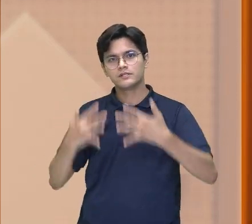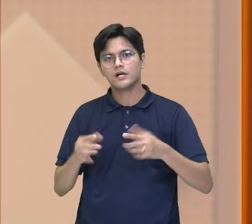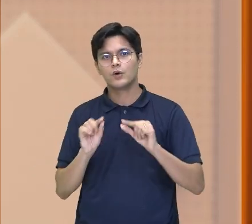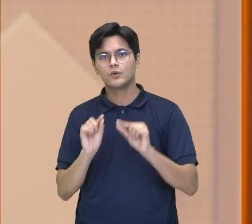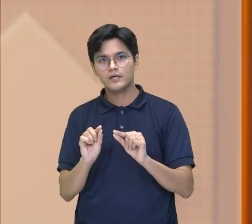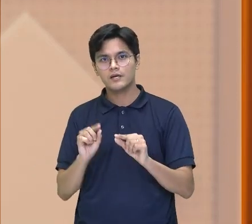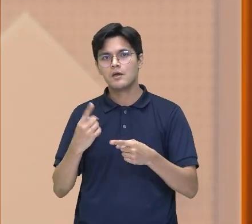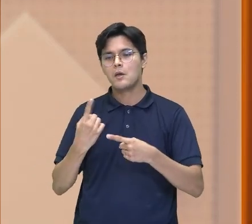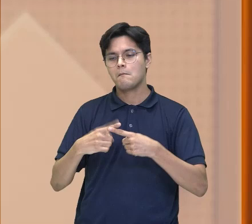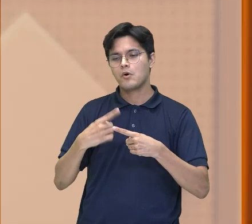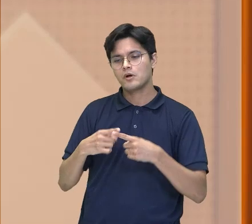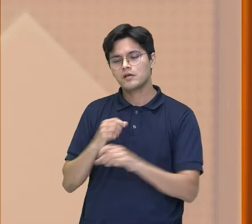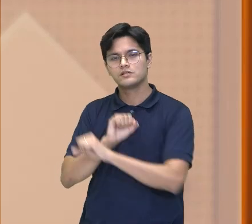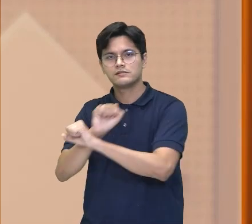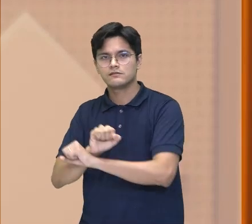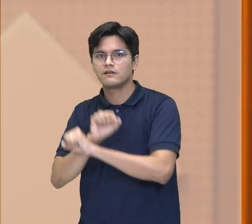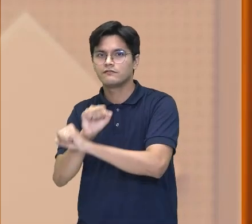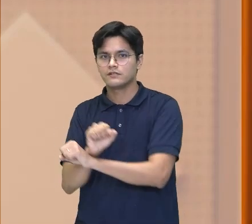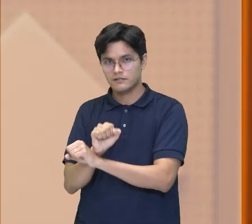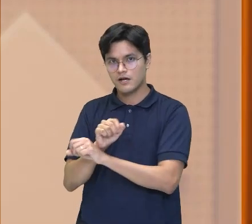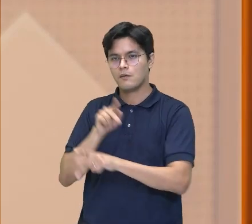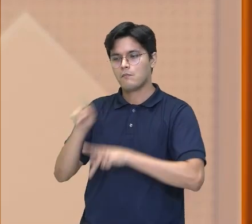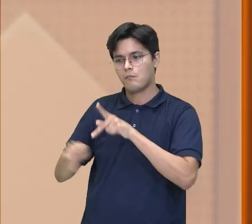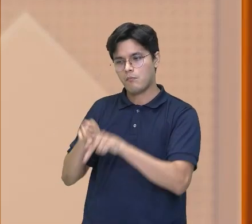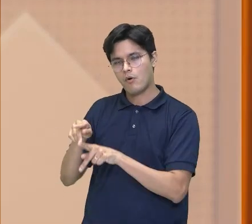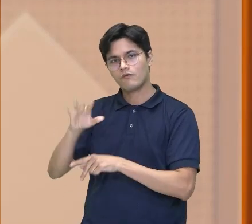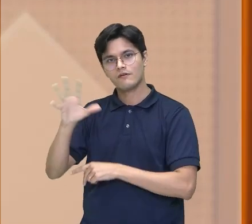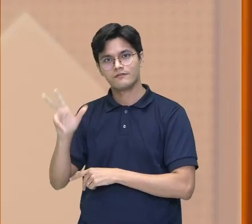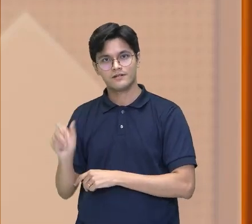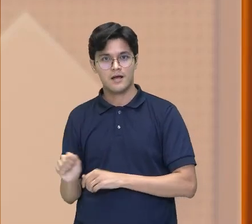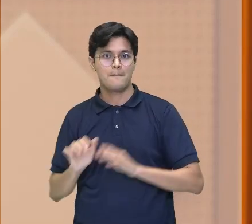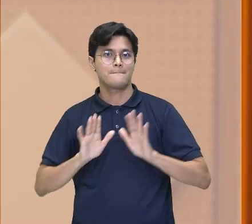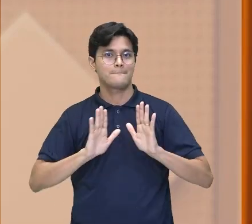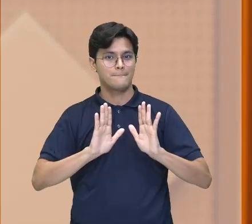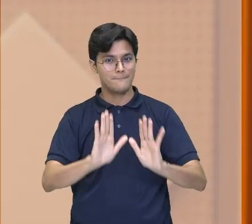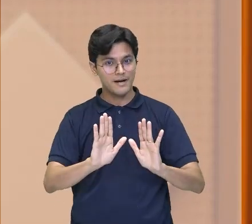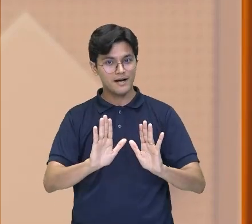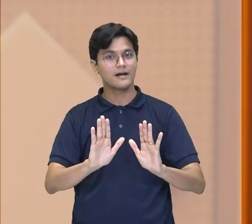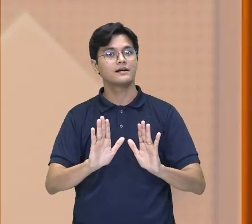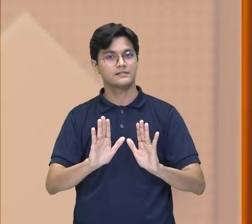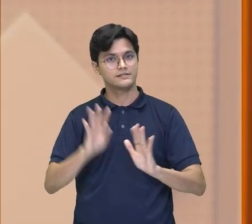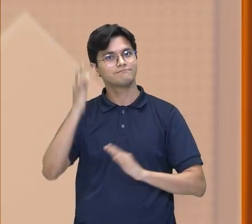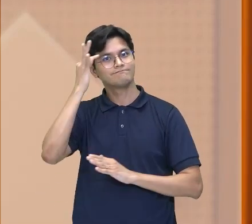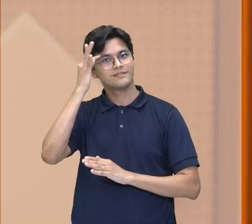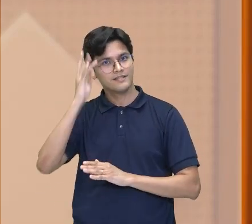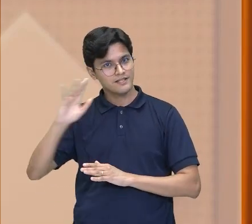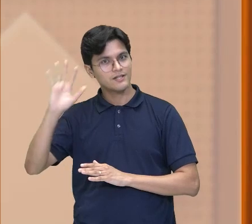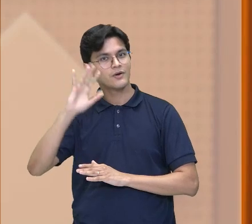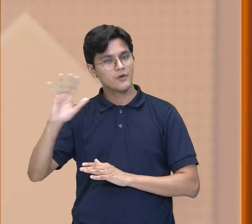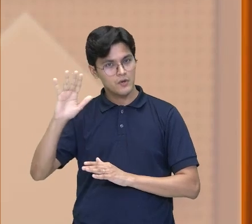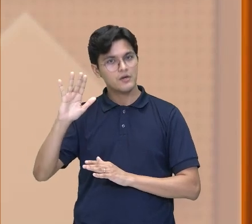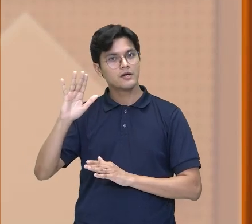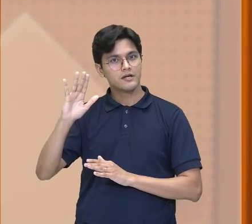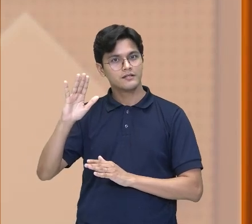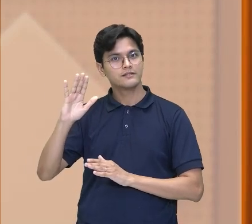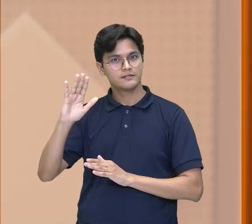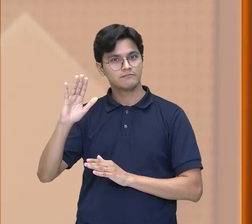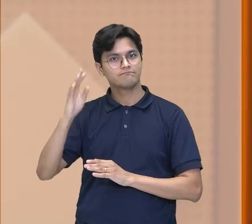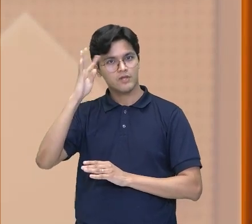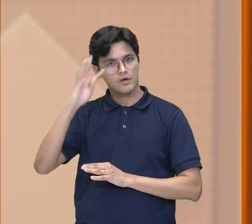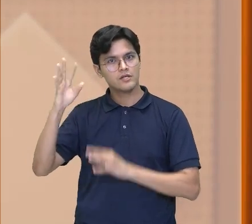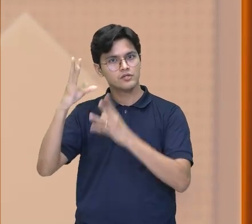a escravização dos negros africanos. Porém, essa teoria ela veio cair por terra porque não há